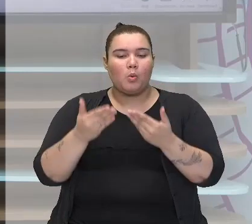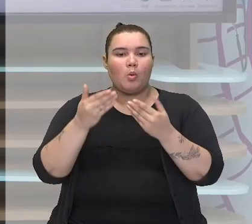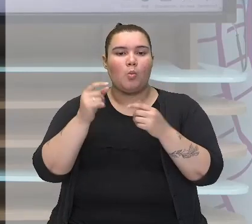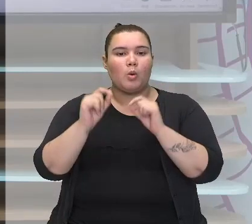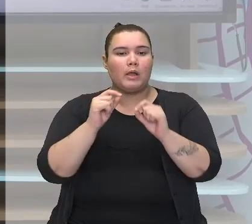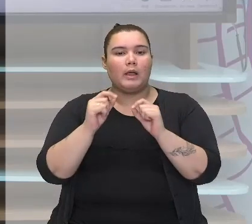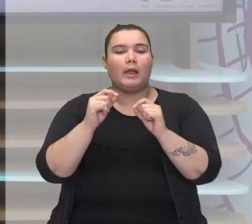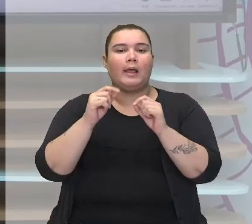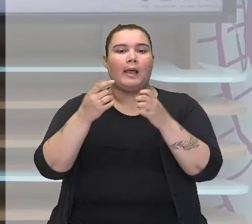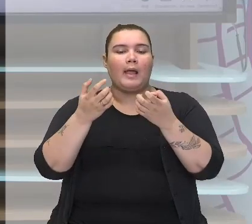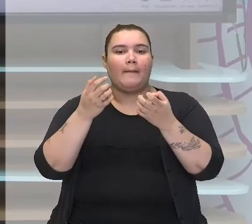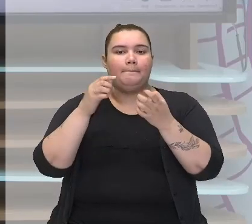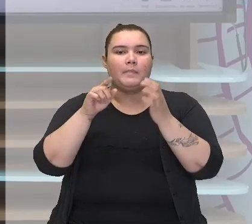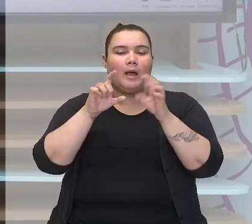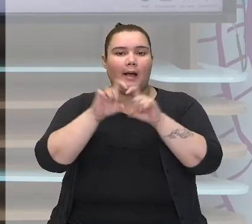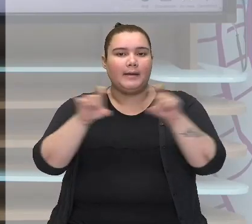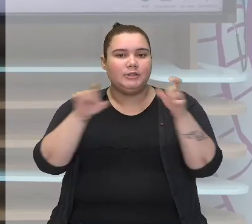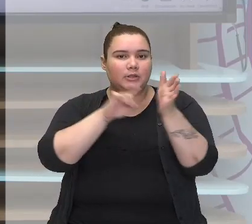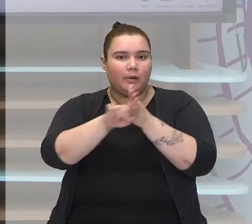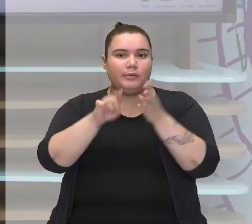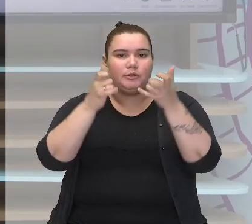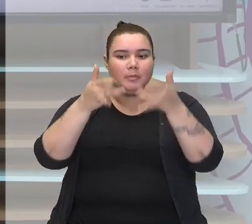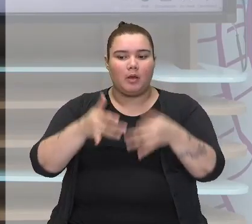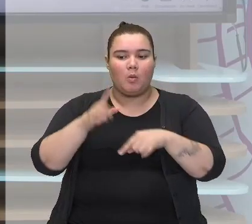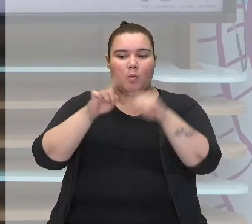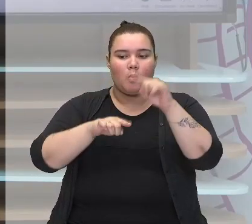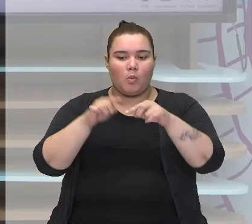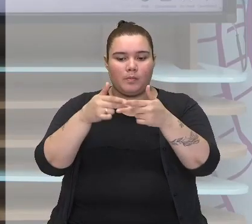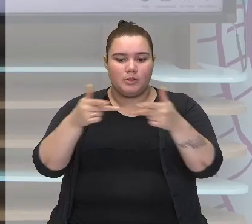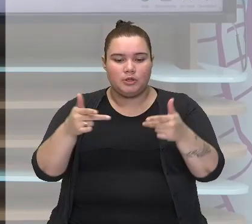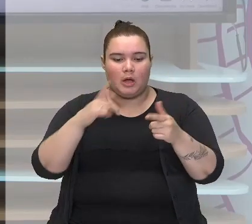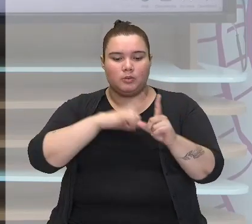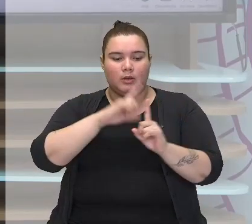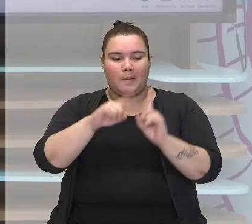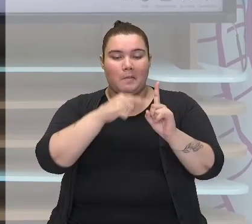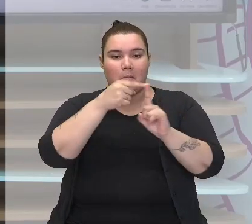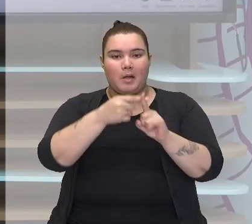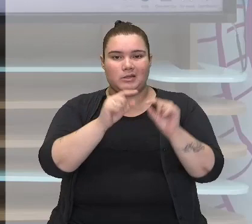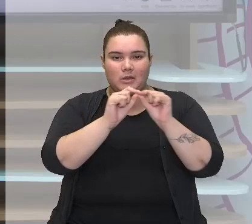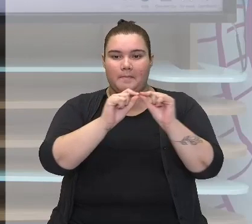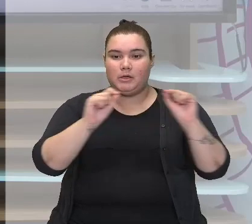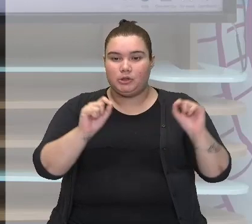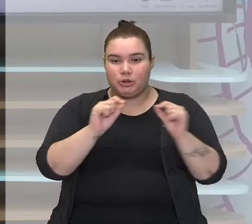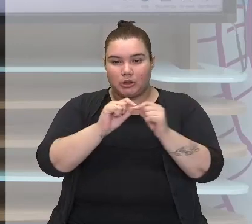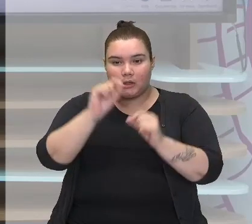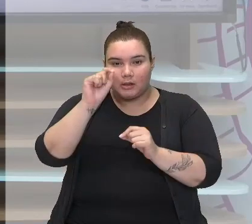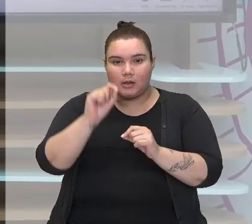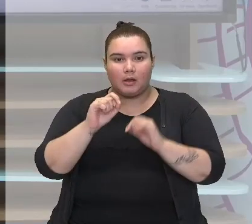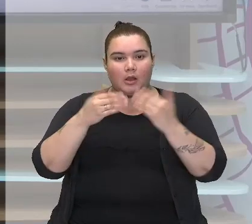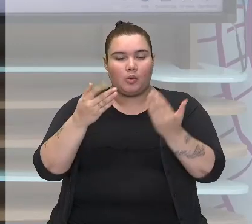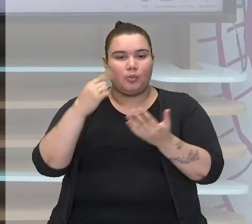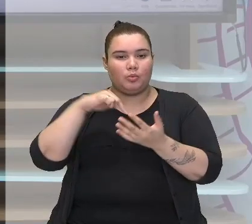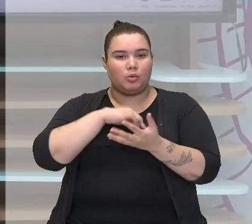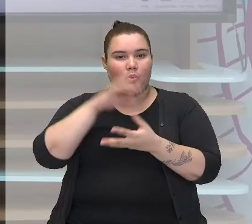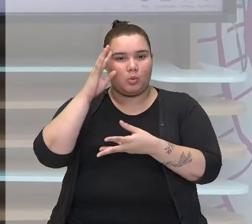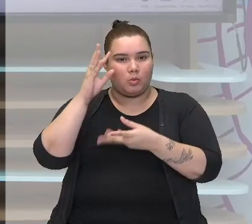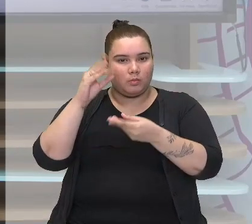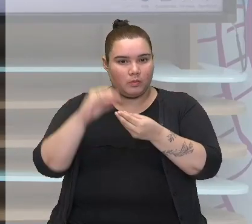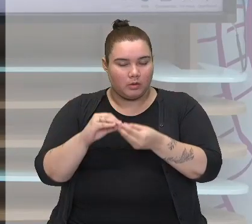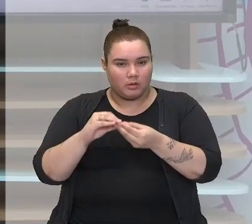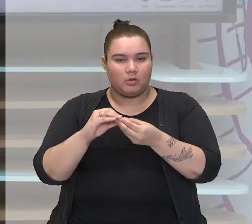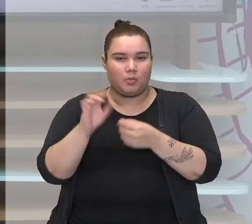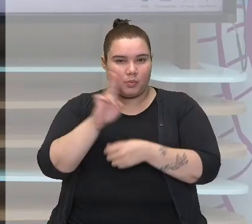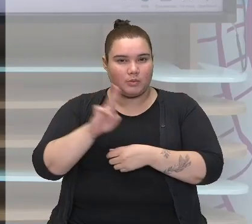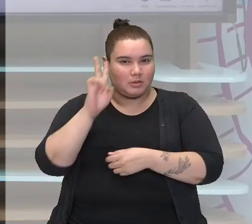uma medida, e essa medida, então, ela vai ser interpretada, no nosso caso aqui do